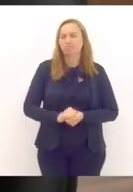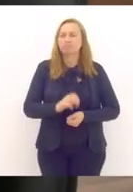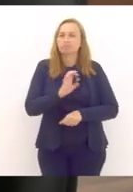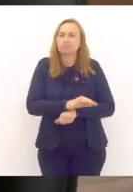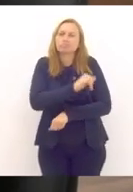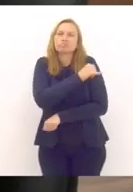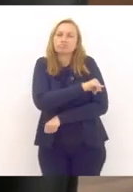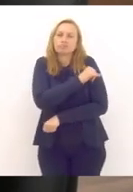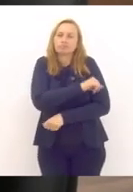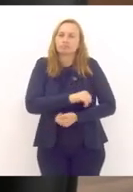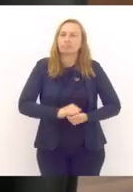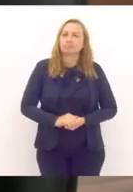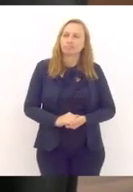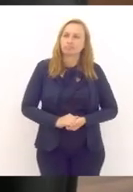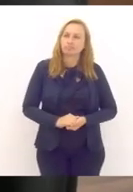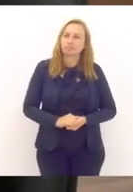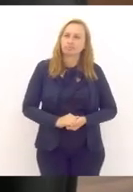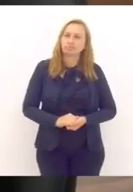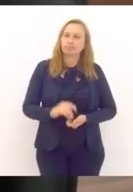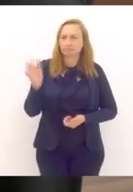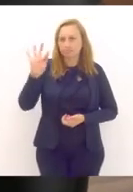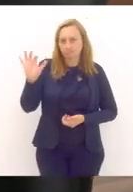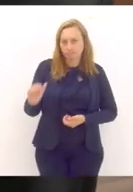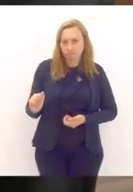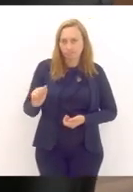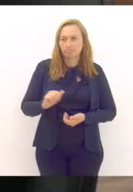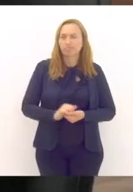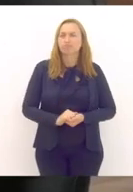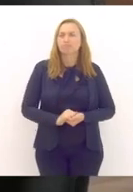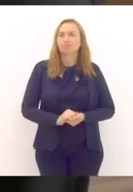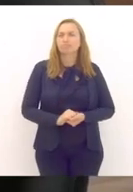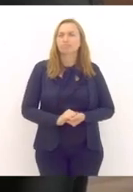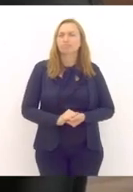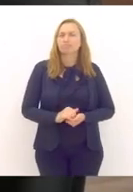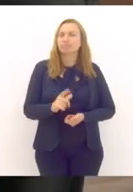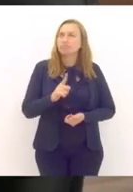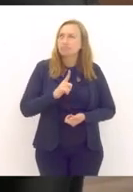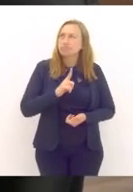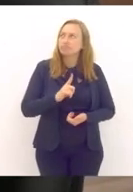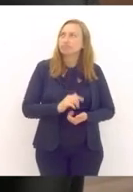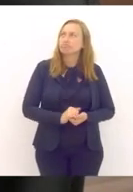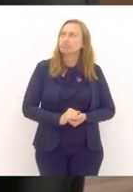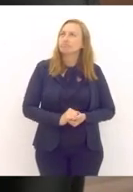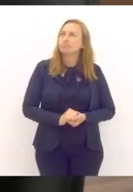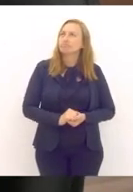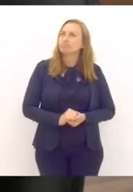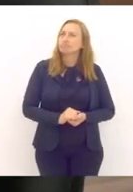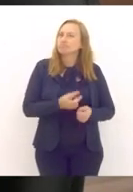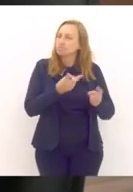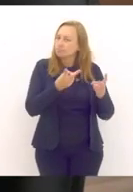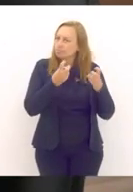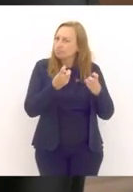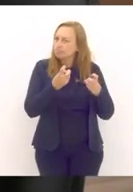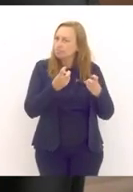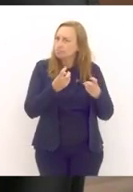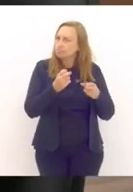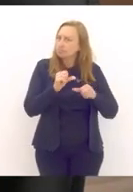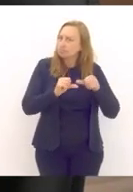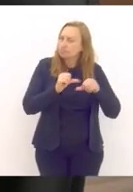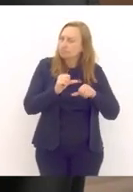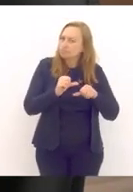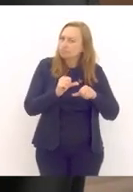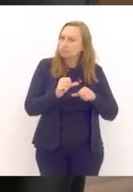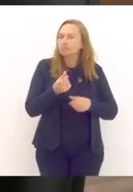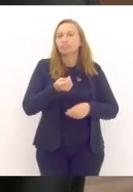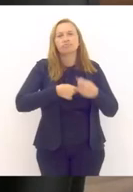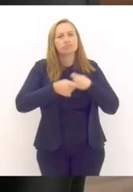Janeiro, se a Fazenda, se tem essa percepção de alteração do perfil